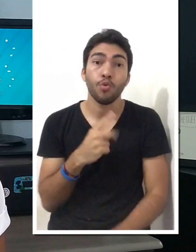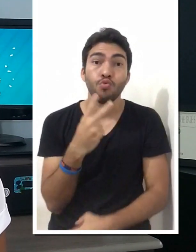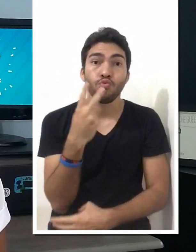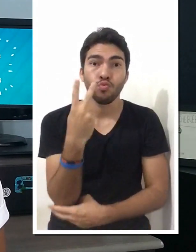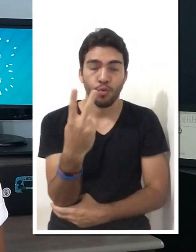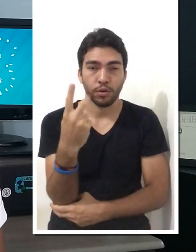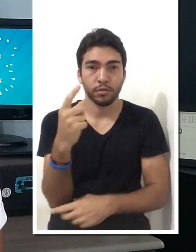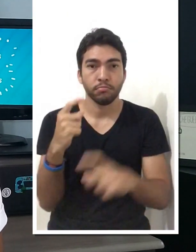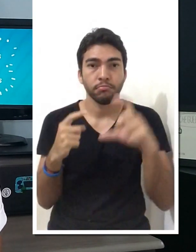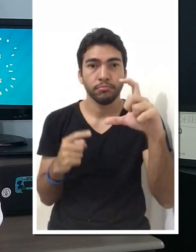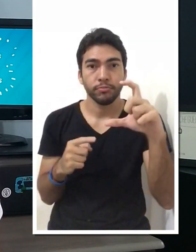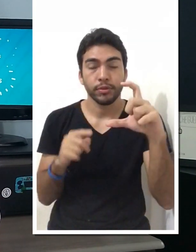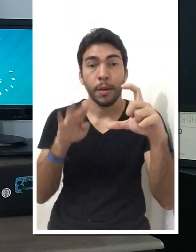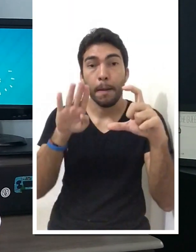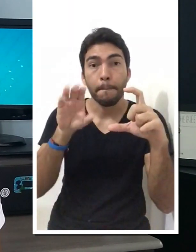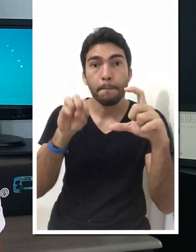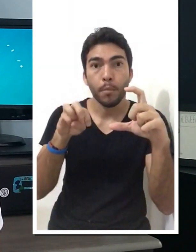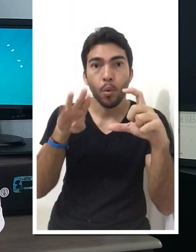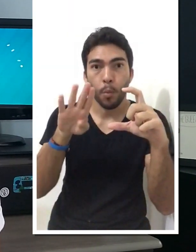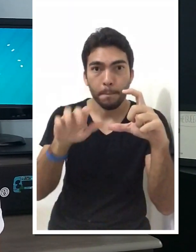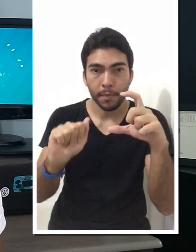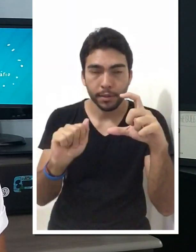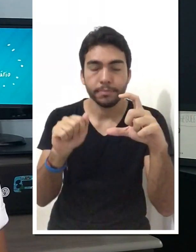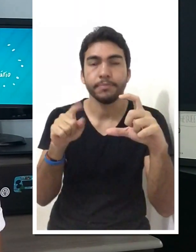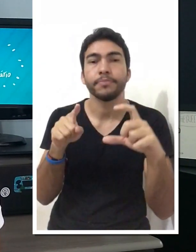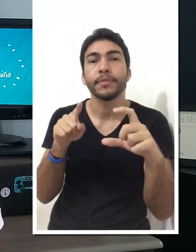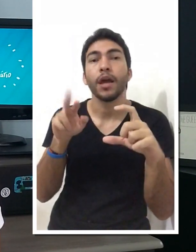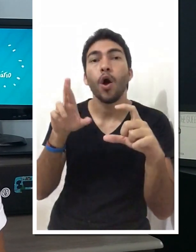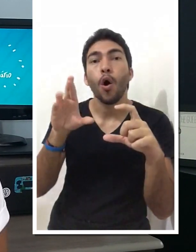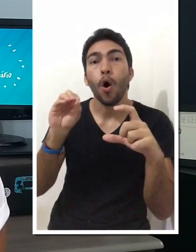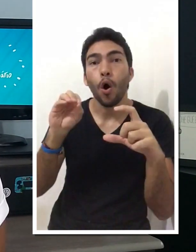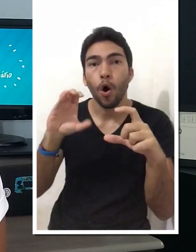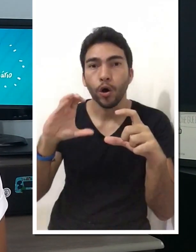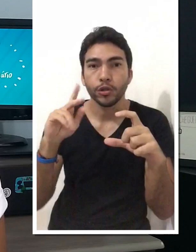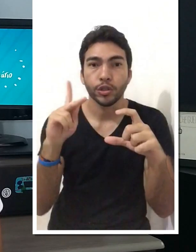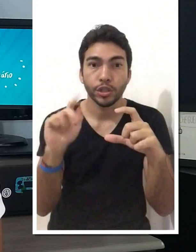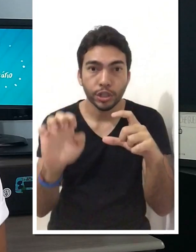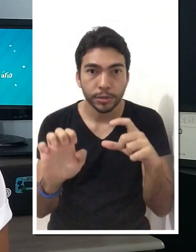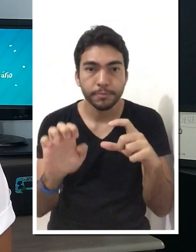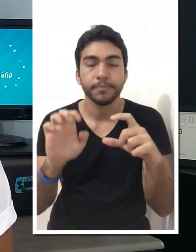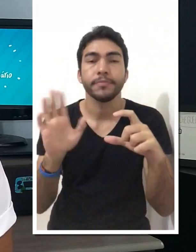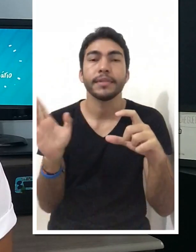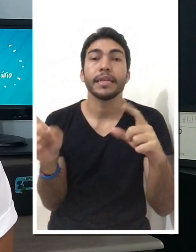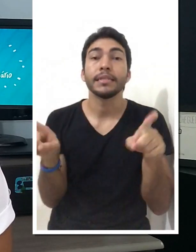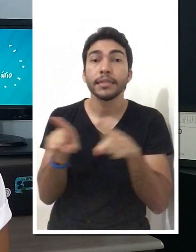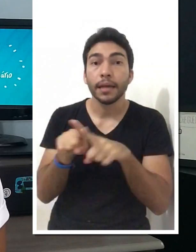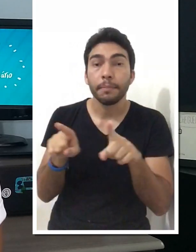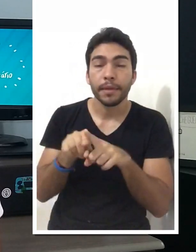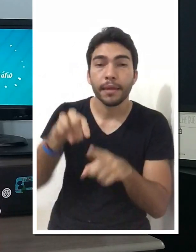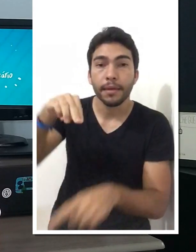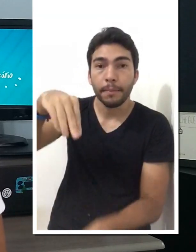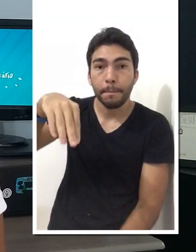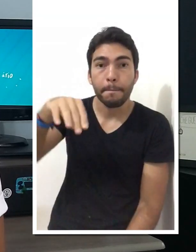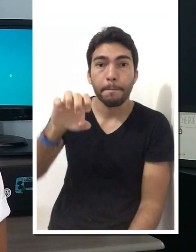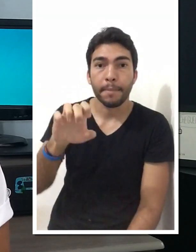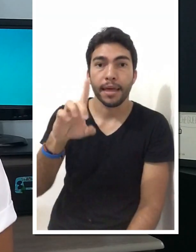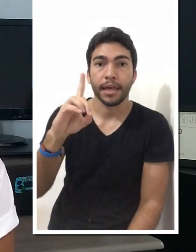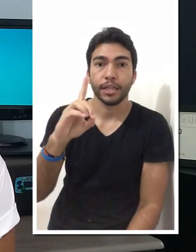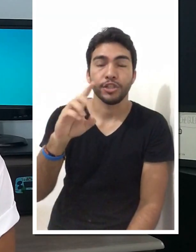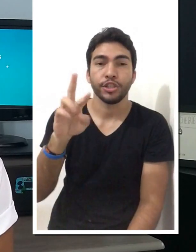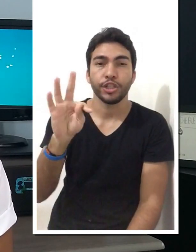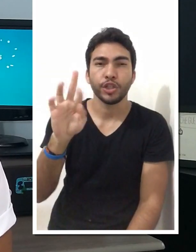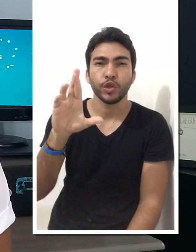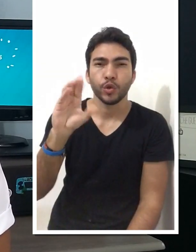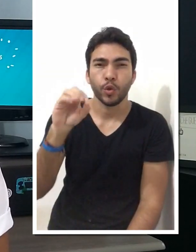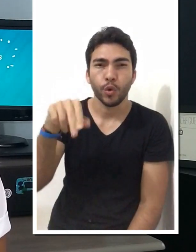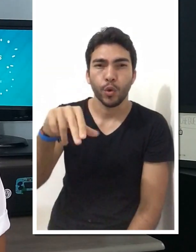utilizo, e a da Medtronic, que o Sérgio utiliza. Combinado? Espero que vocês tenham gostado do vídeo de hoje. Não